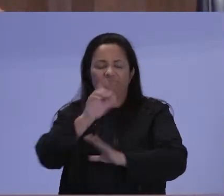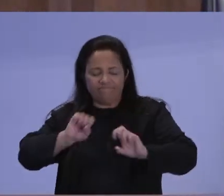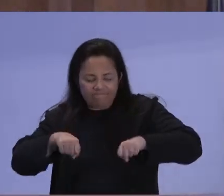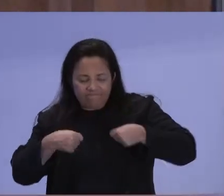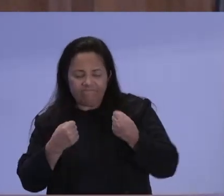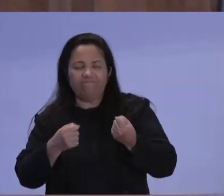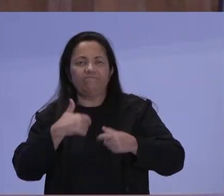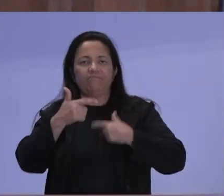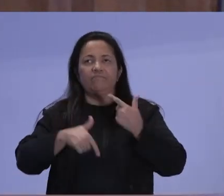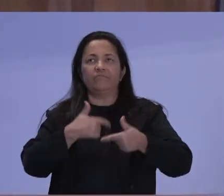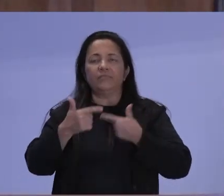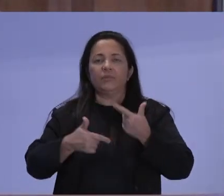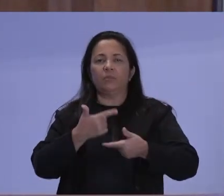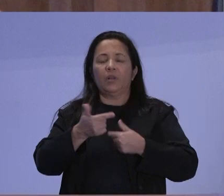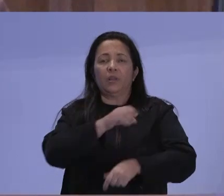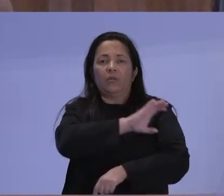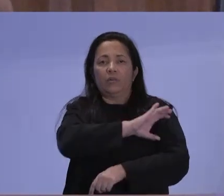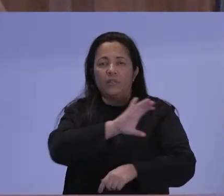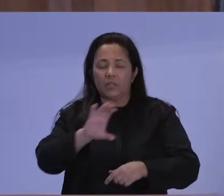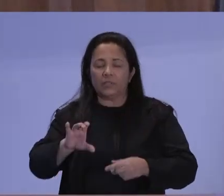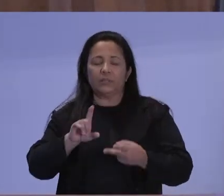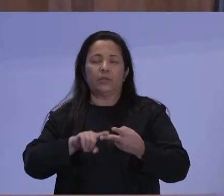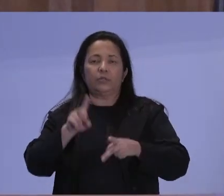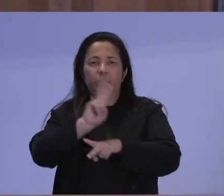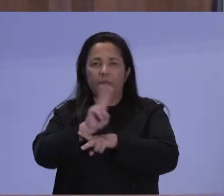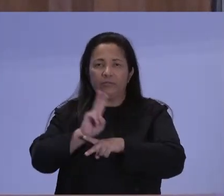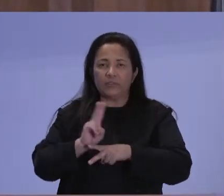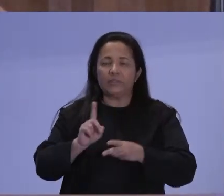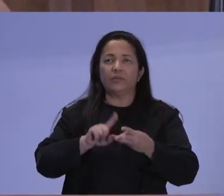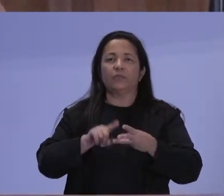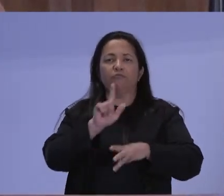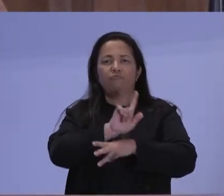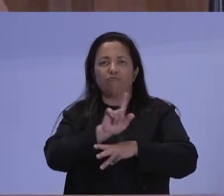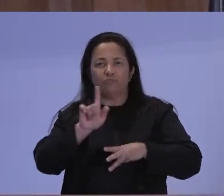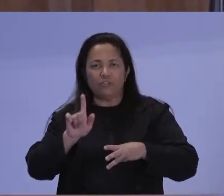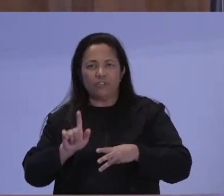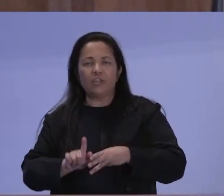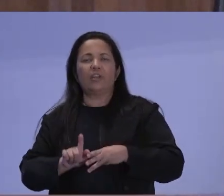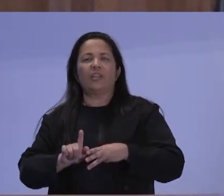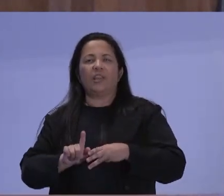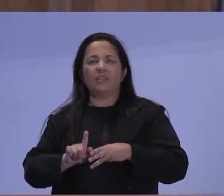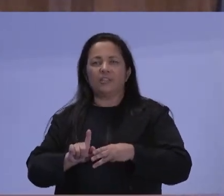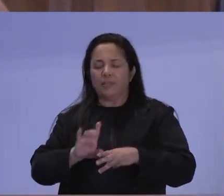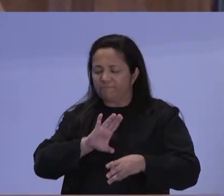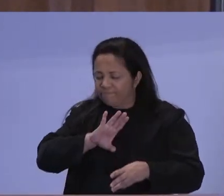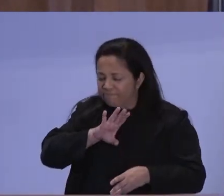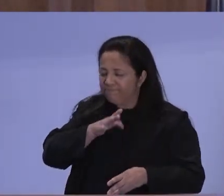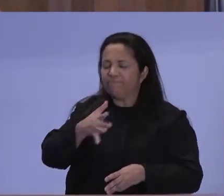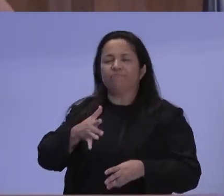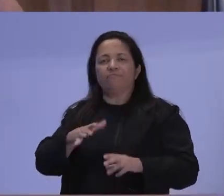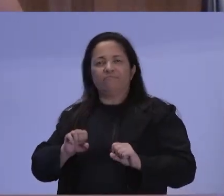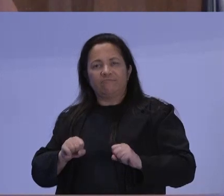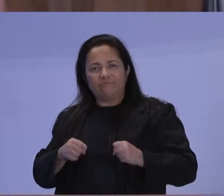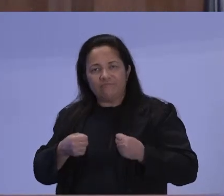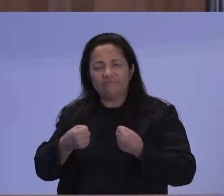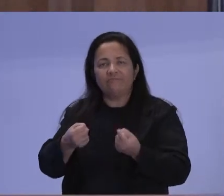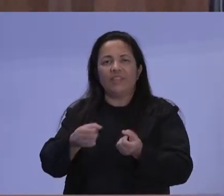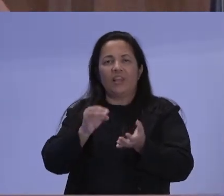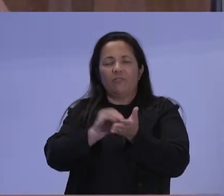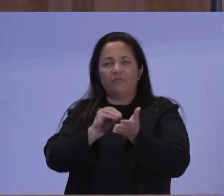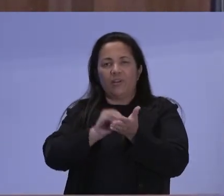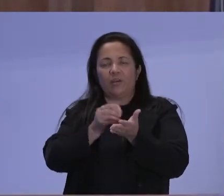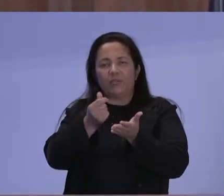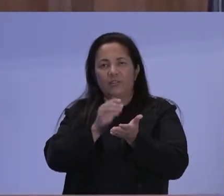uma coordenação, uma gerência, uma supervisão, e colocam a cara ali, mesmo nas contradições, na falta de financiamento, na